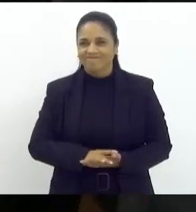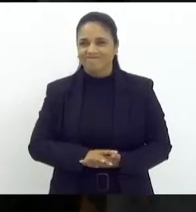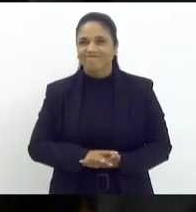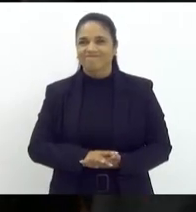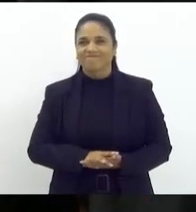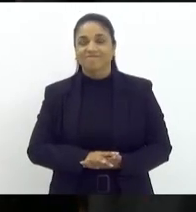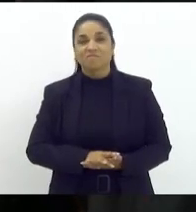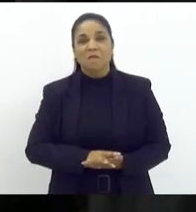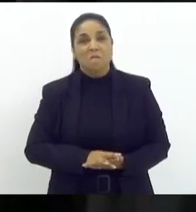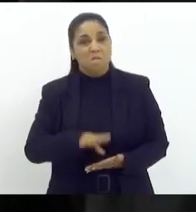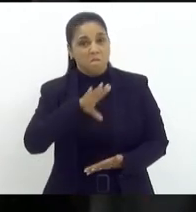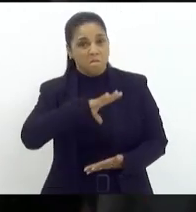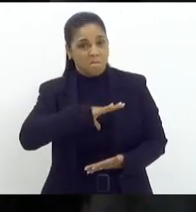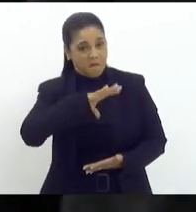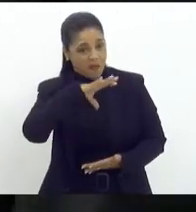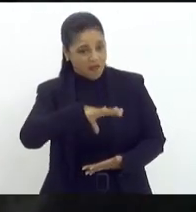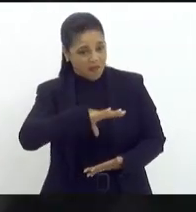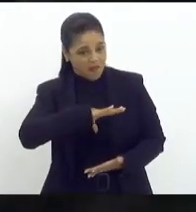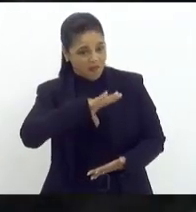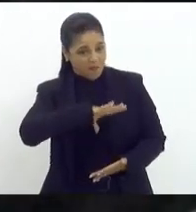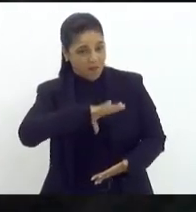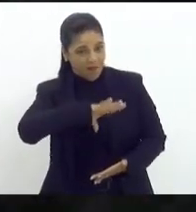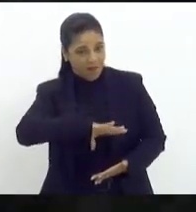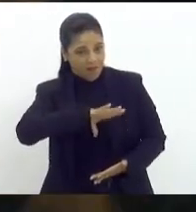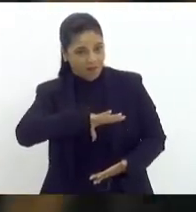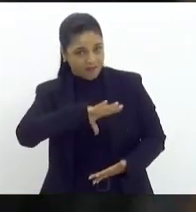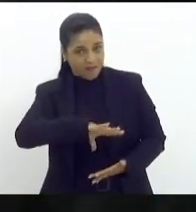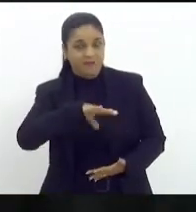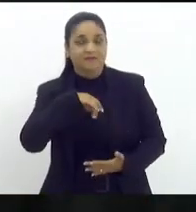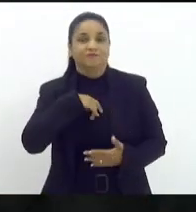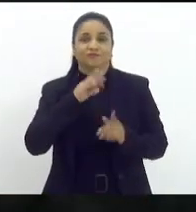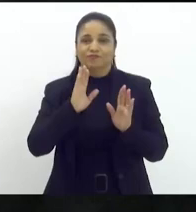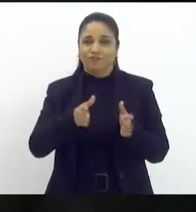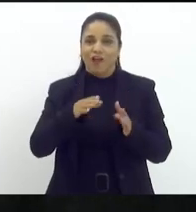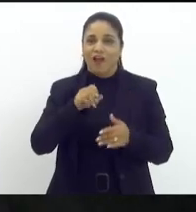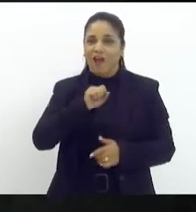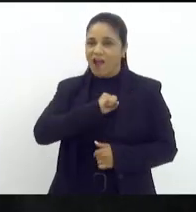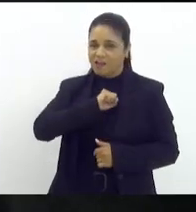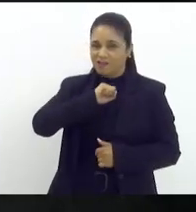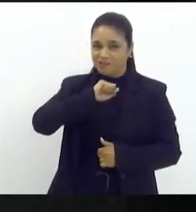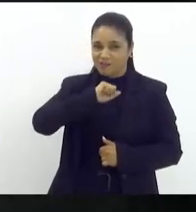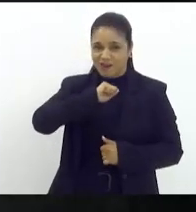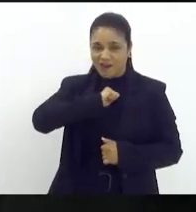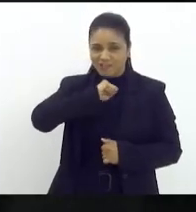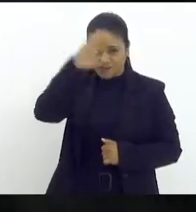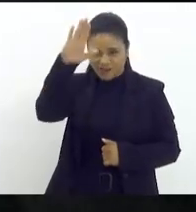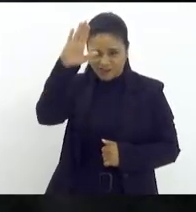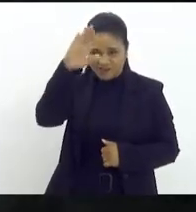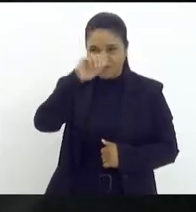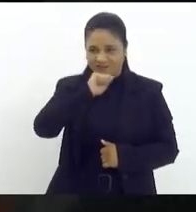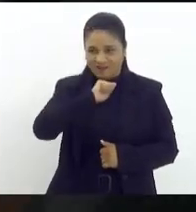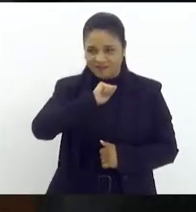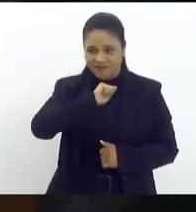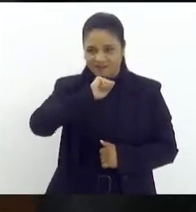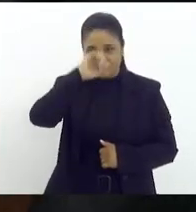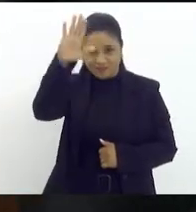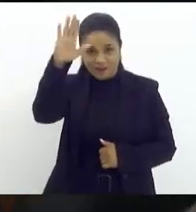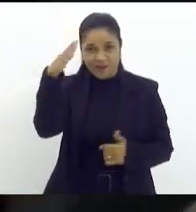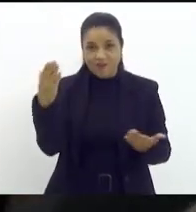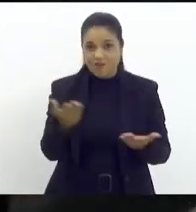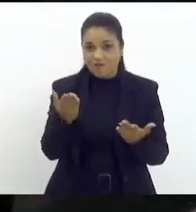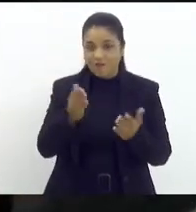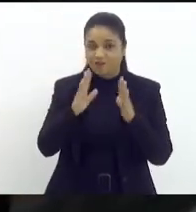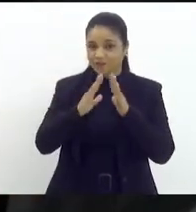essa baiana que já foi do Axé hoje é da Igreja Universal acho que eu tenho certeza